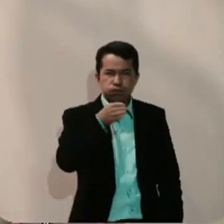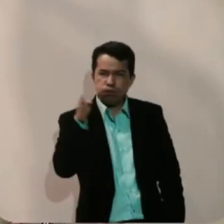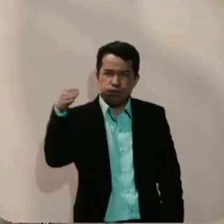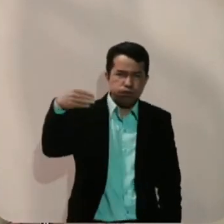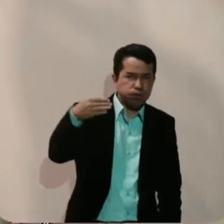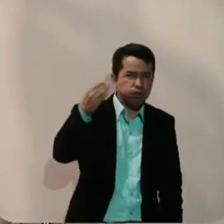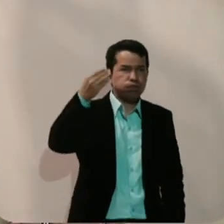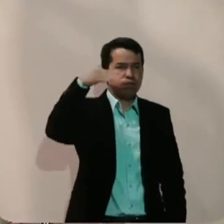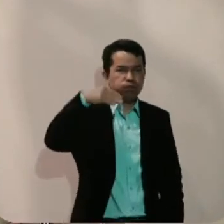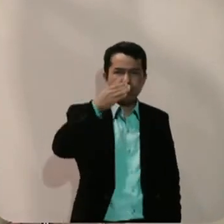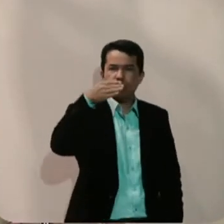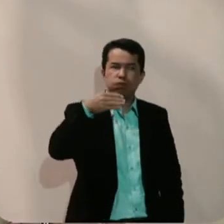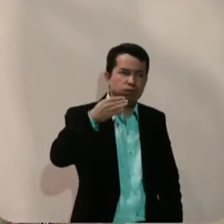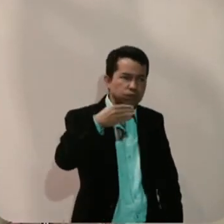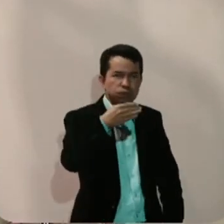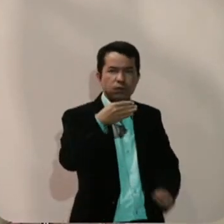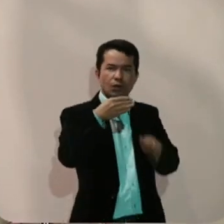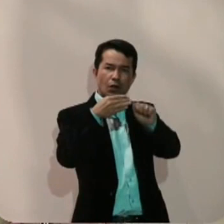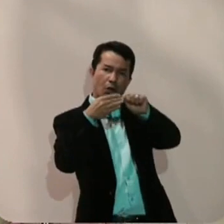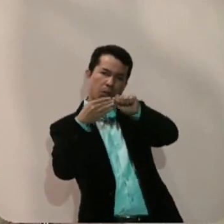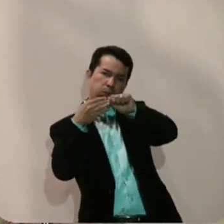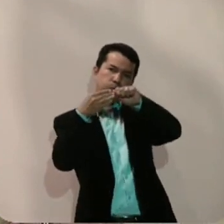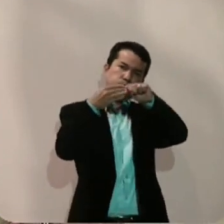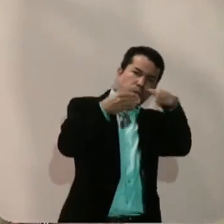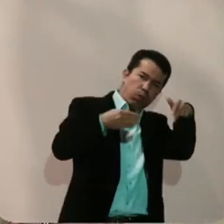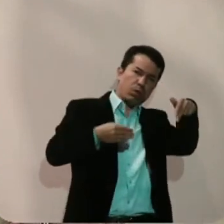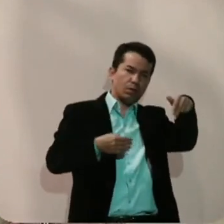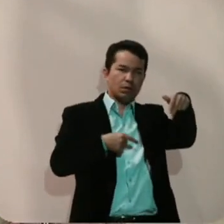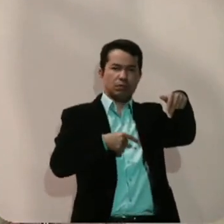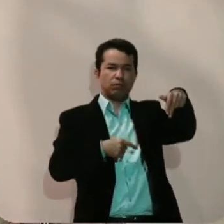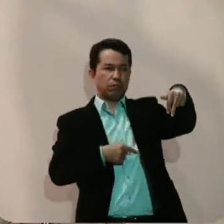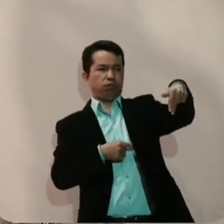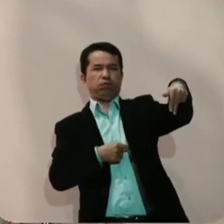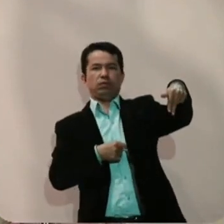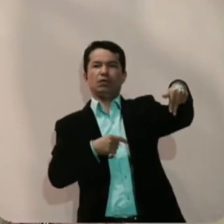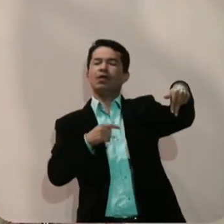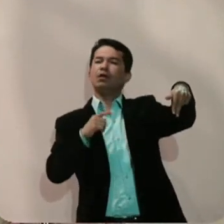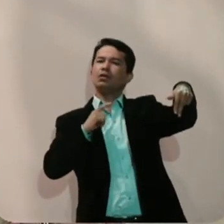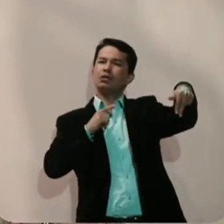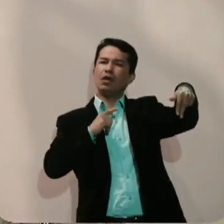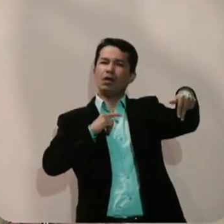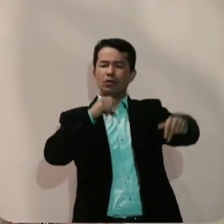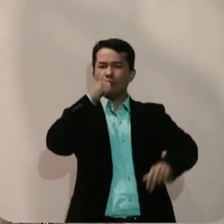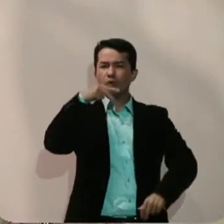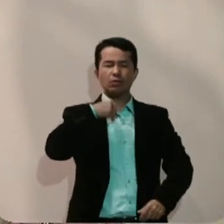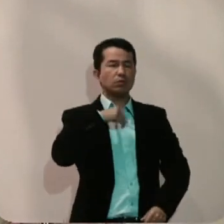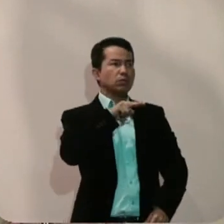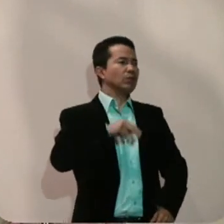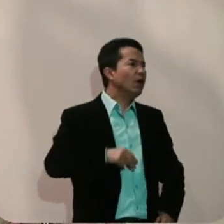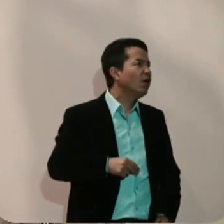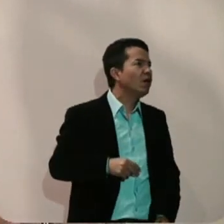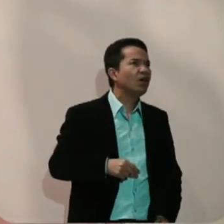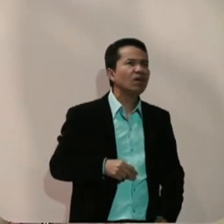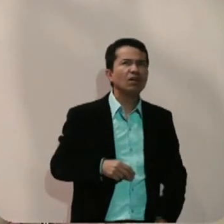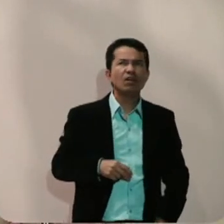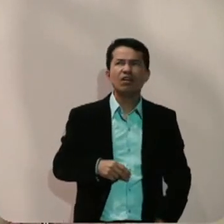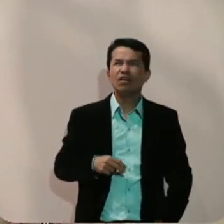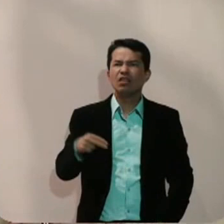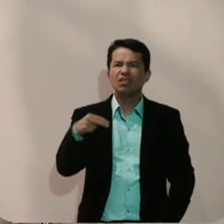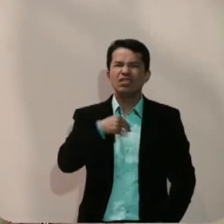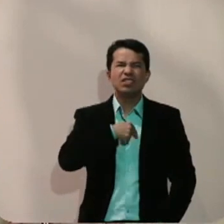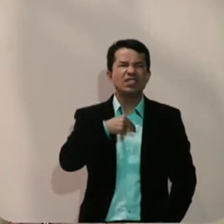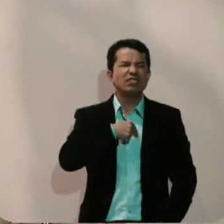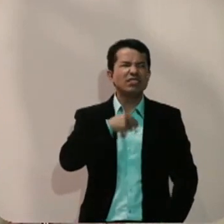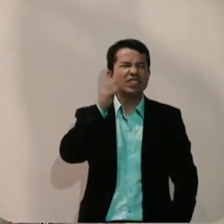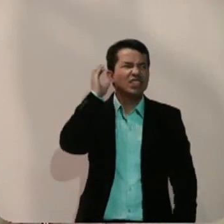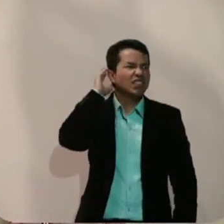ele tinha que estar para chegar na cidade de Nínive. Deus tem os seus caminhos. Mas o que eu queria dizer para você é que não vale a pena